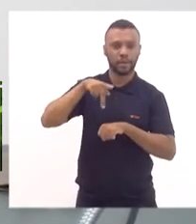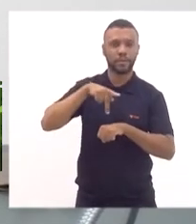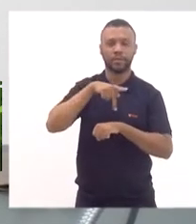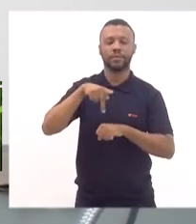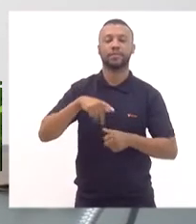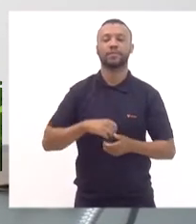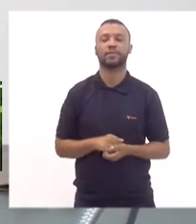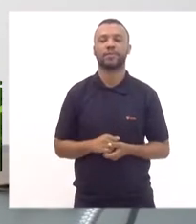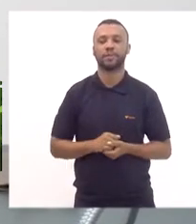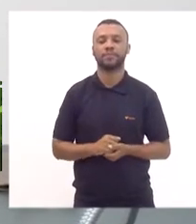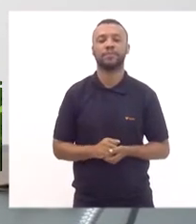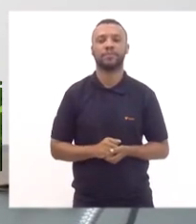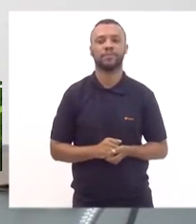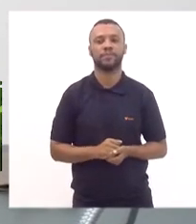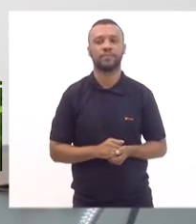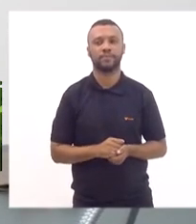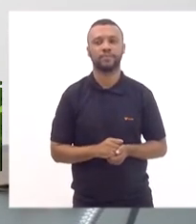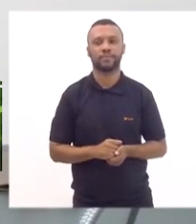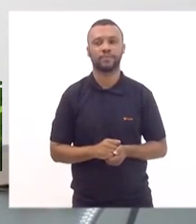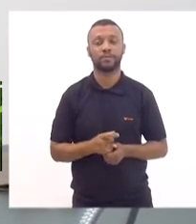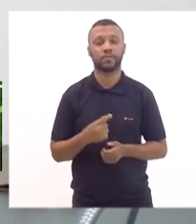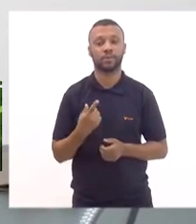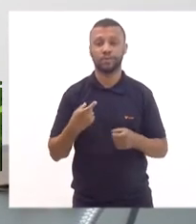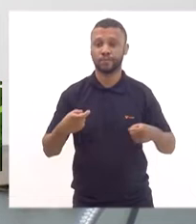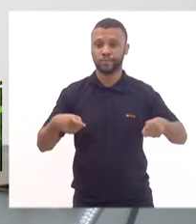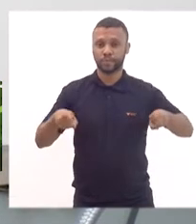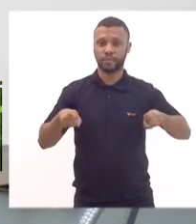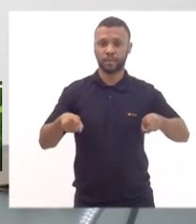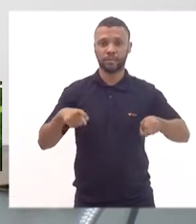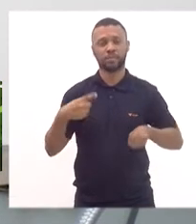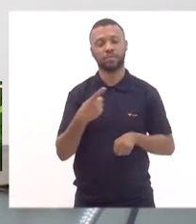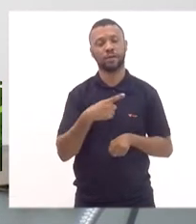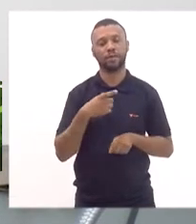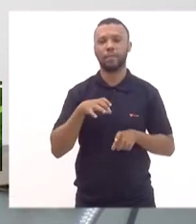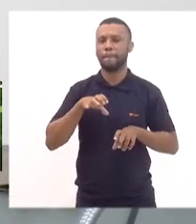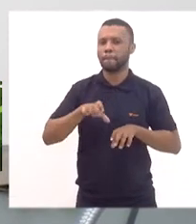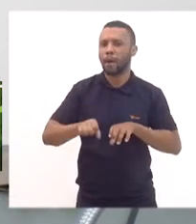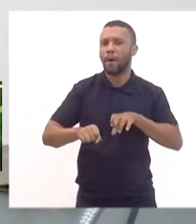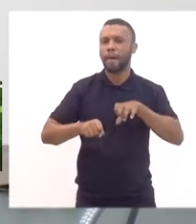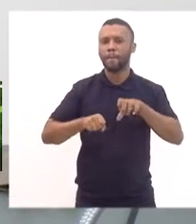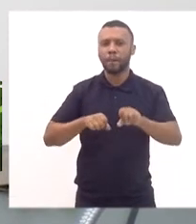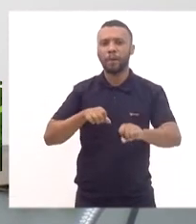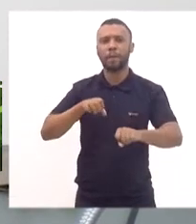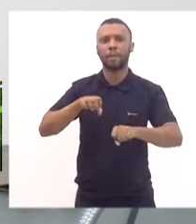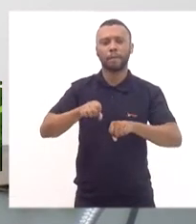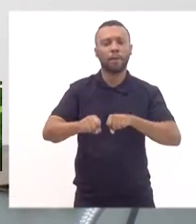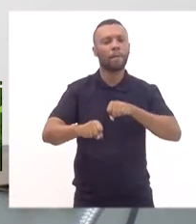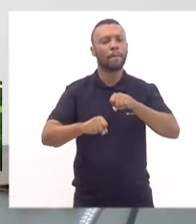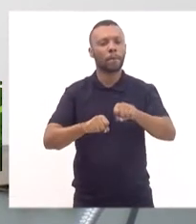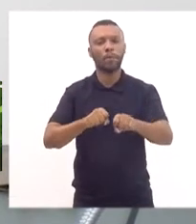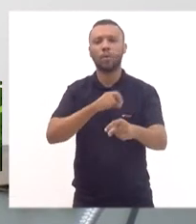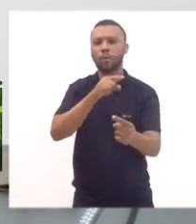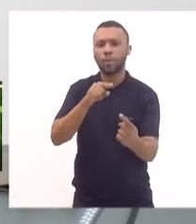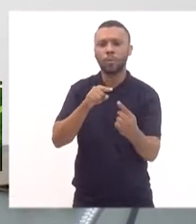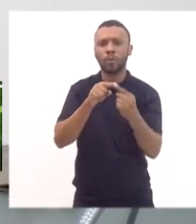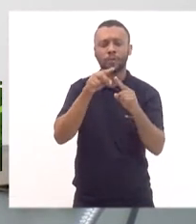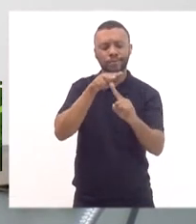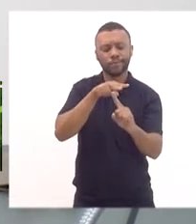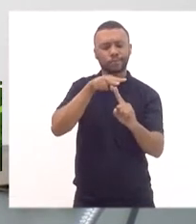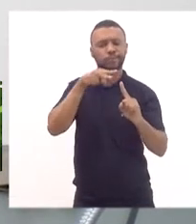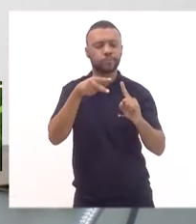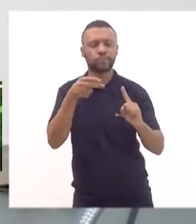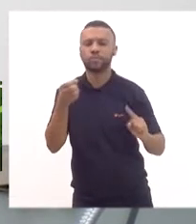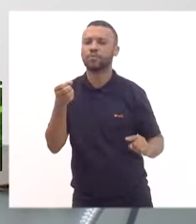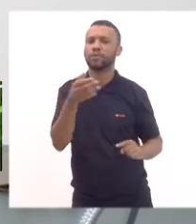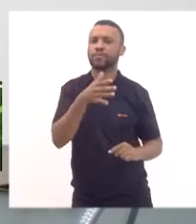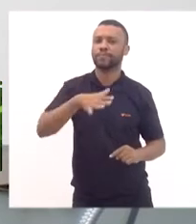E nós, lá no nosso mandato, a gente tem buscado, até entendido isso como um novo olhar dentro do